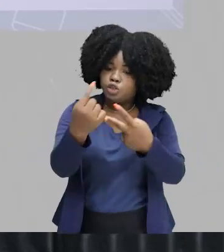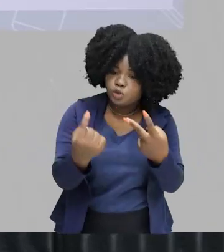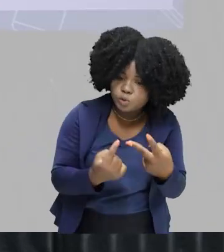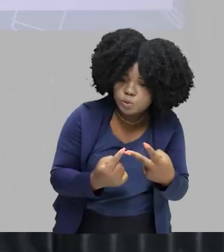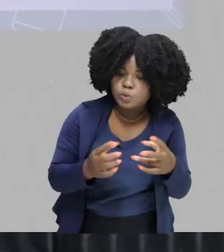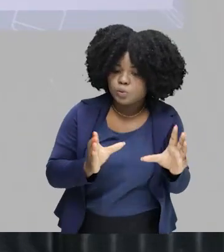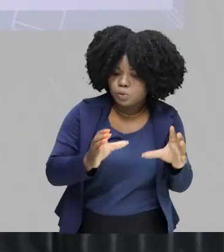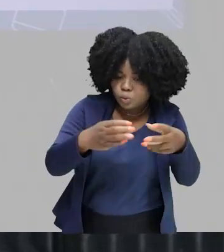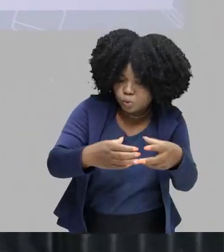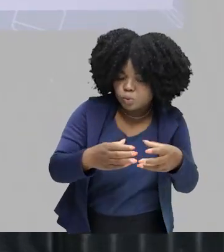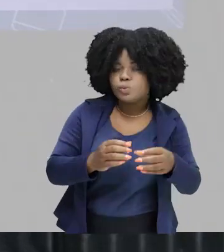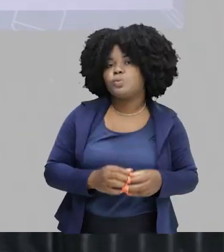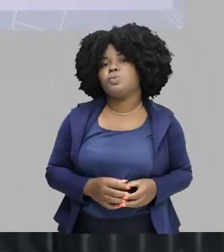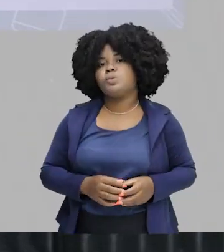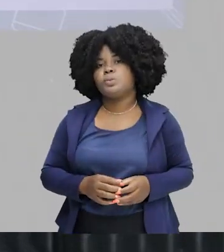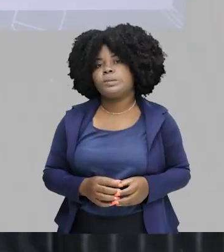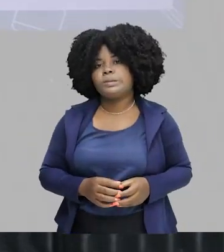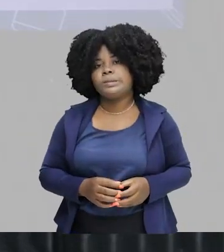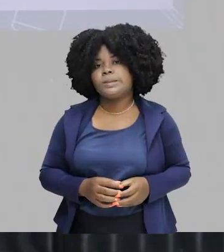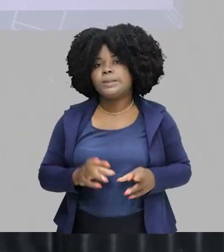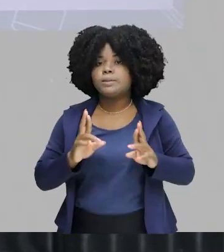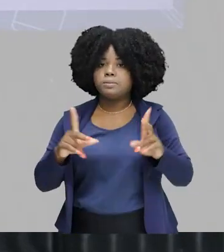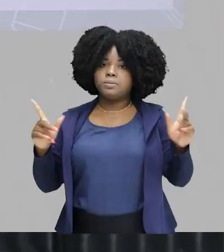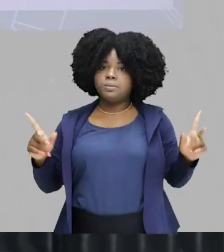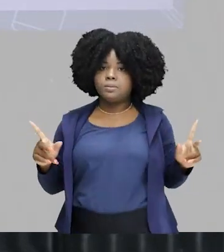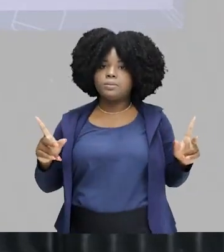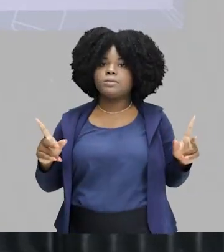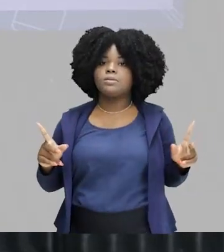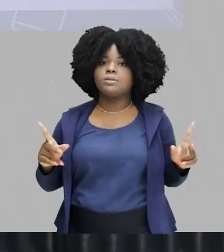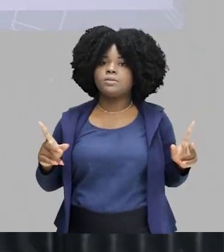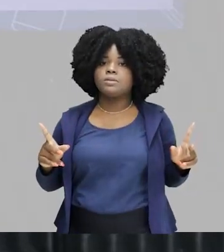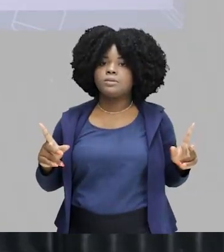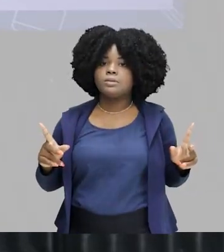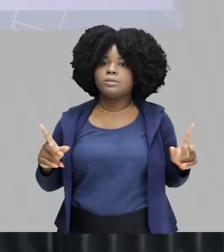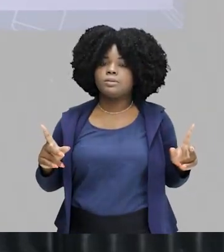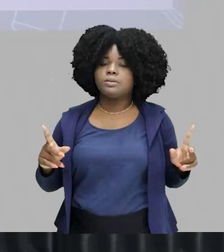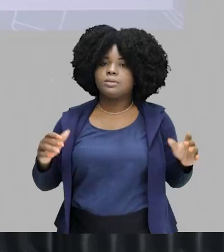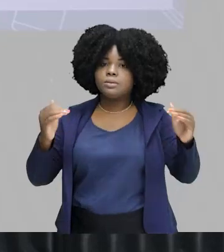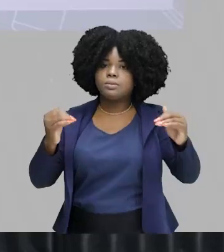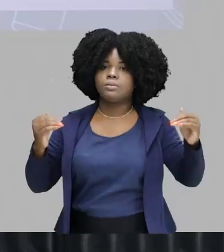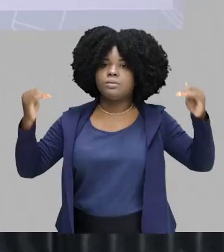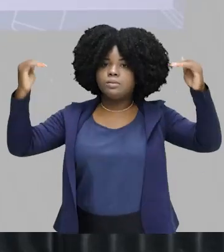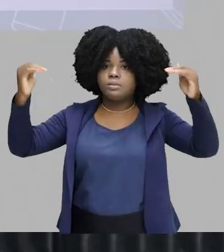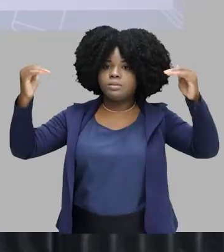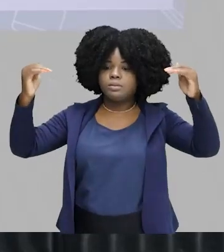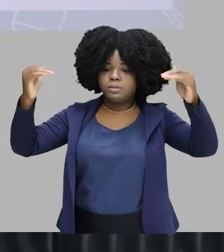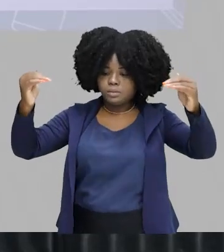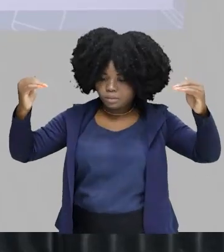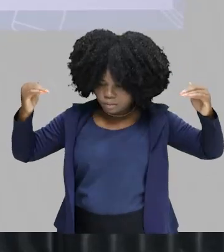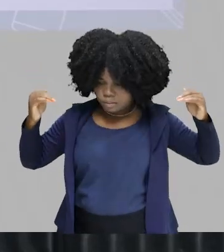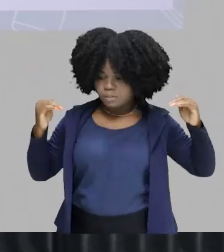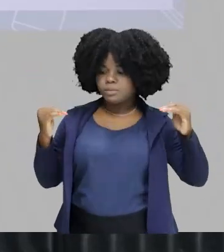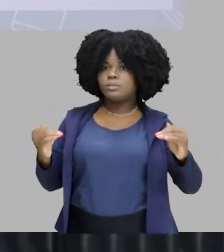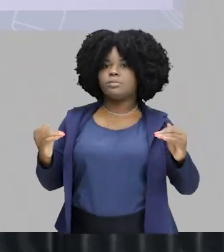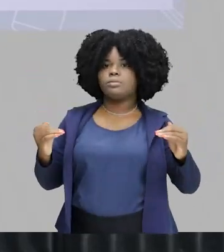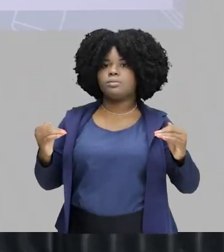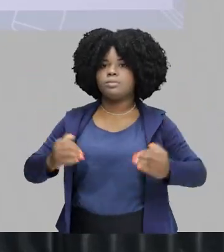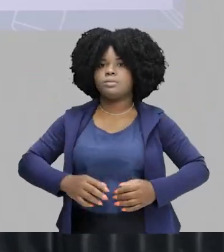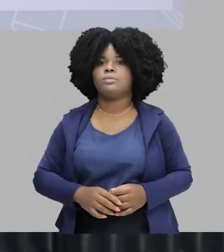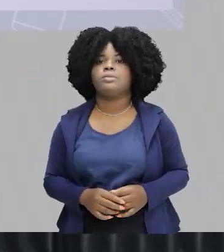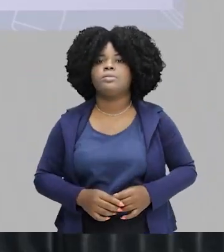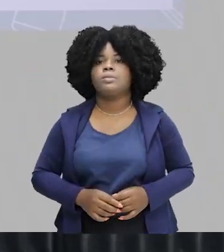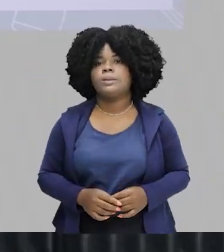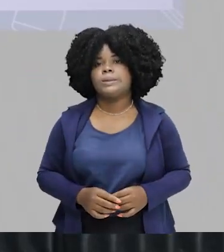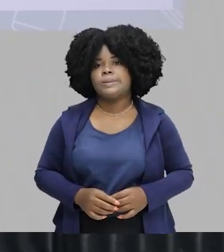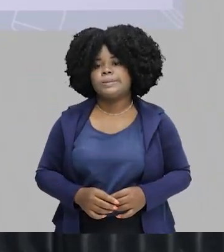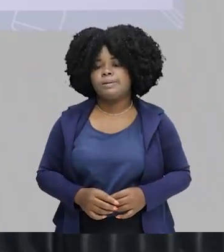classes que são antagônicas, que se antepõem. Né? Existe um antagonismo, portanto, entre essas duas,